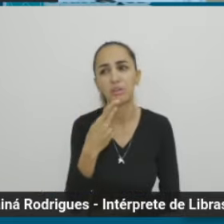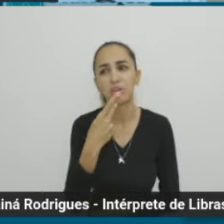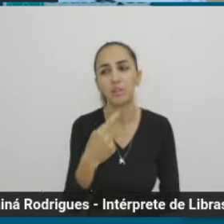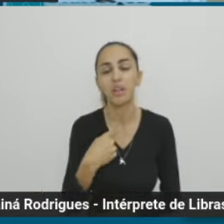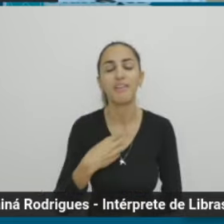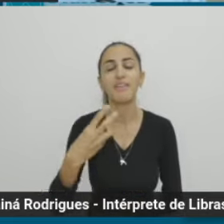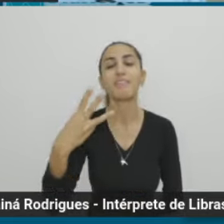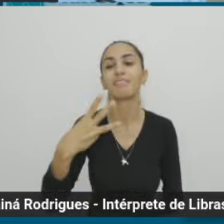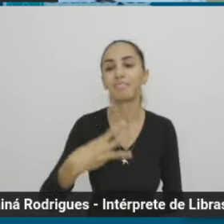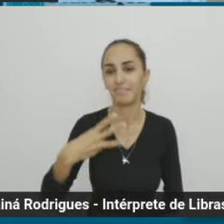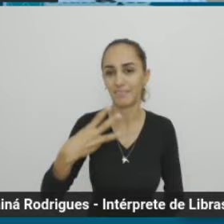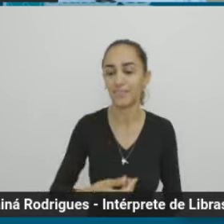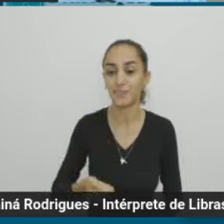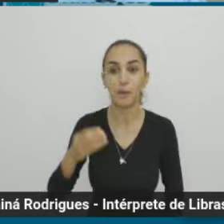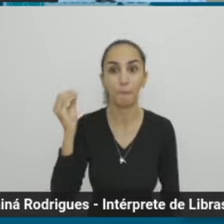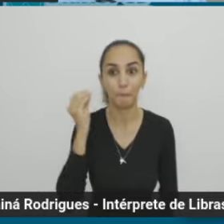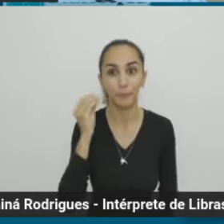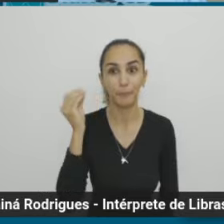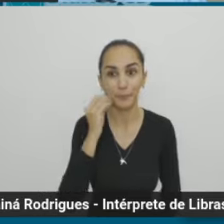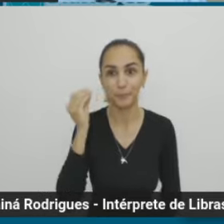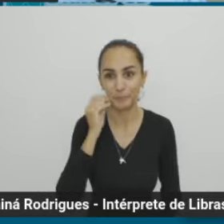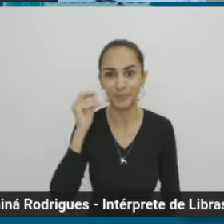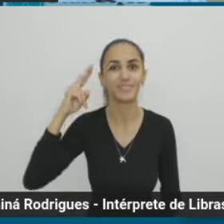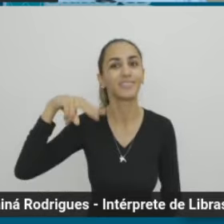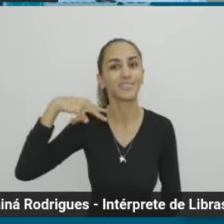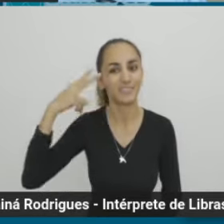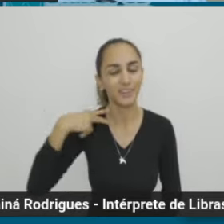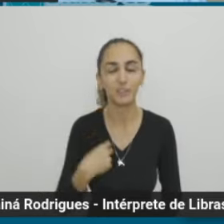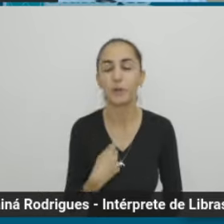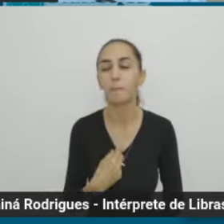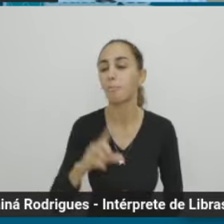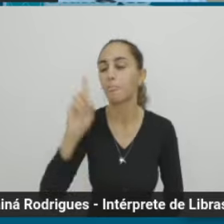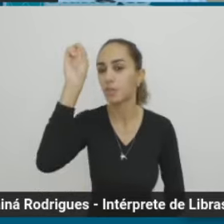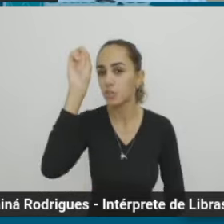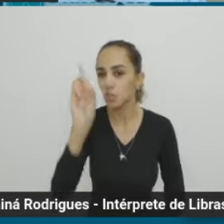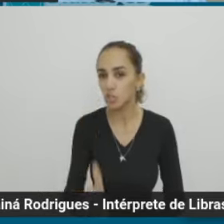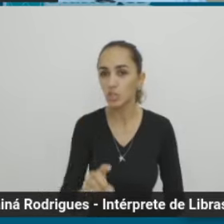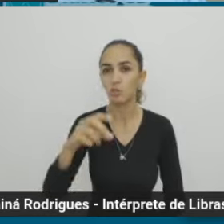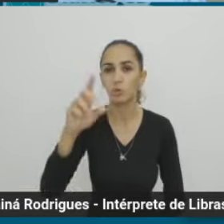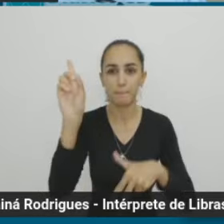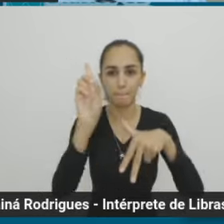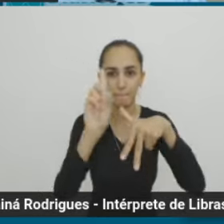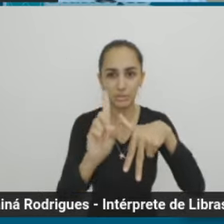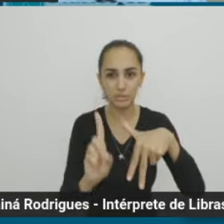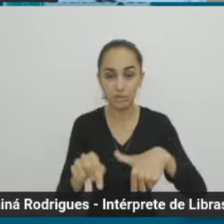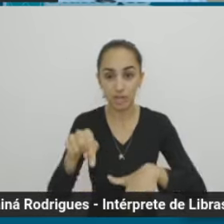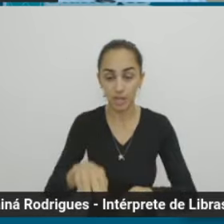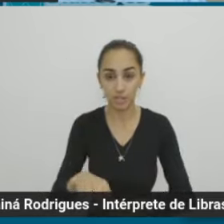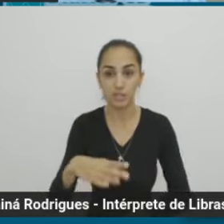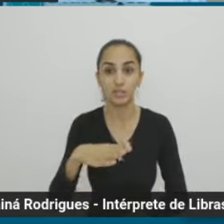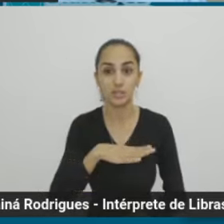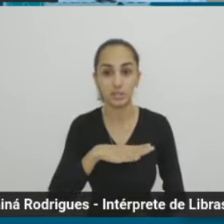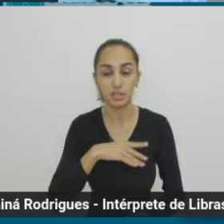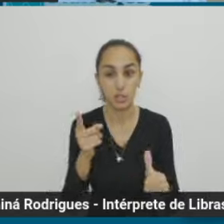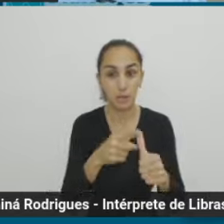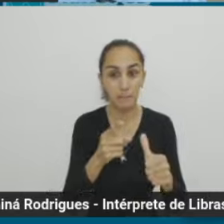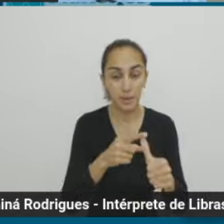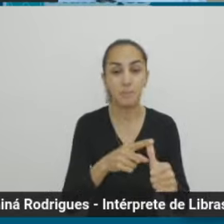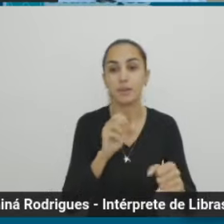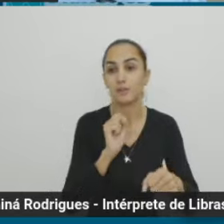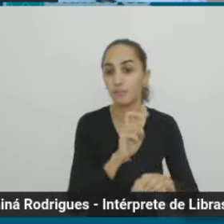terceira tentativa de ser vereadora, a ser diretora da pessoa com deficiência aqui da cidade. O primeiro cargo que se falou